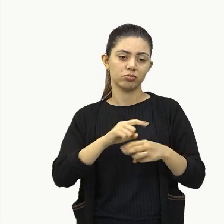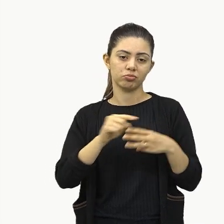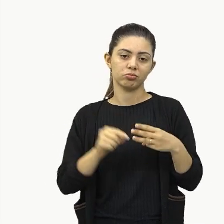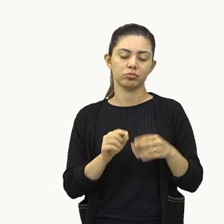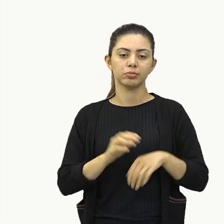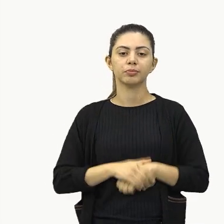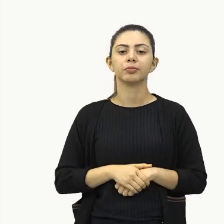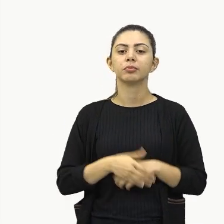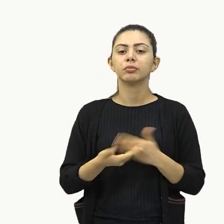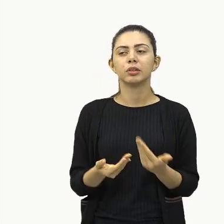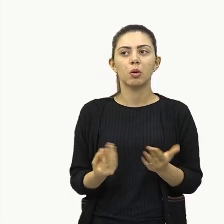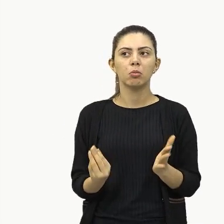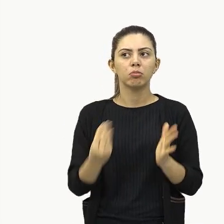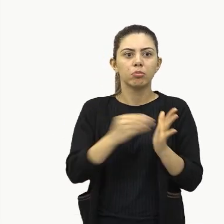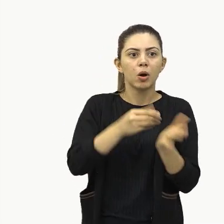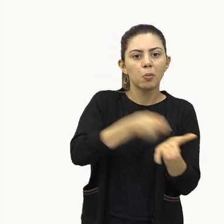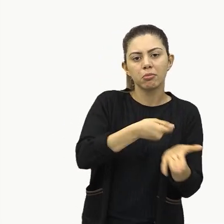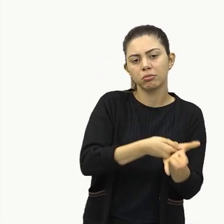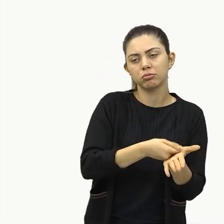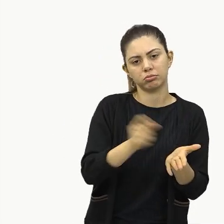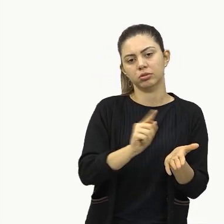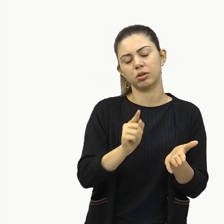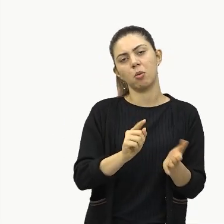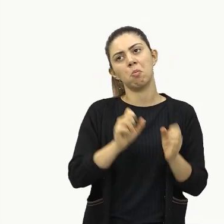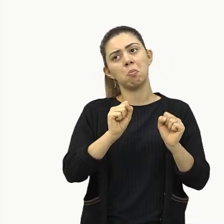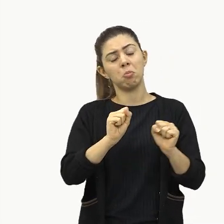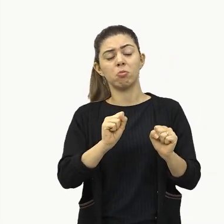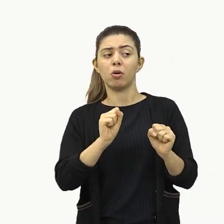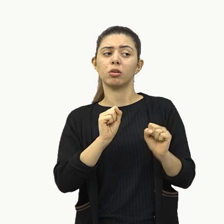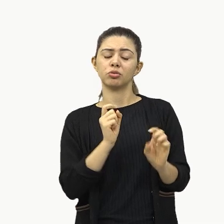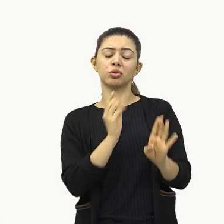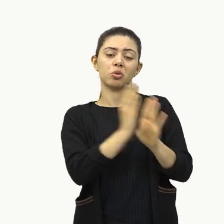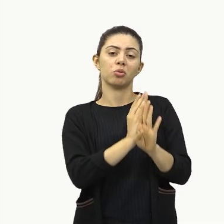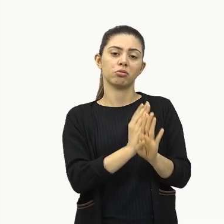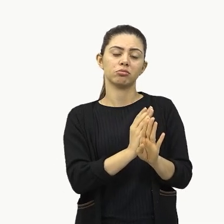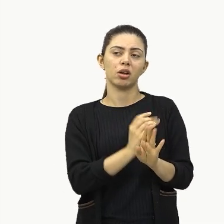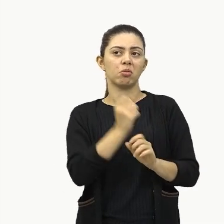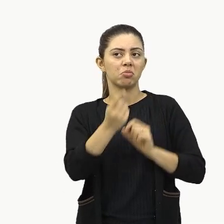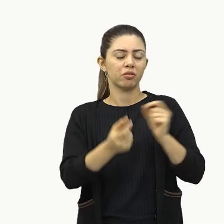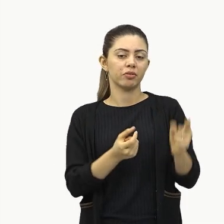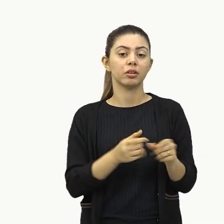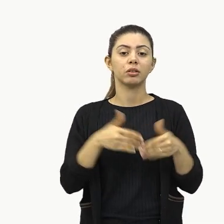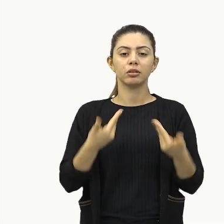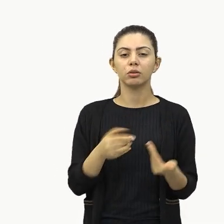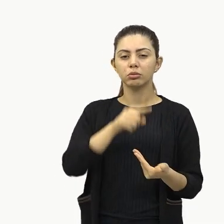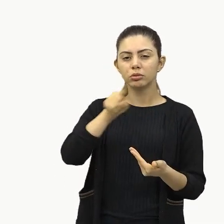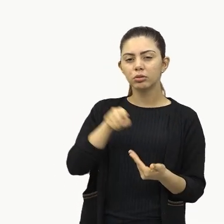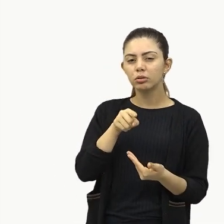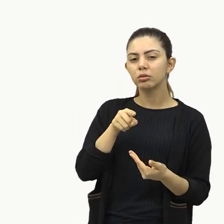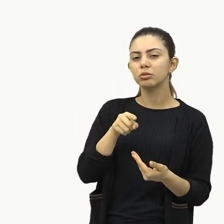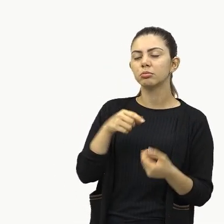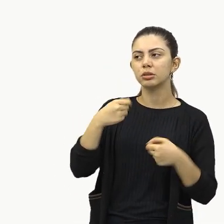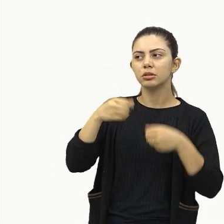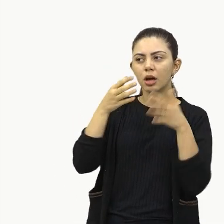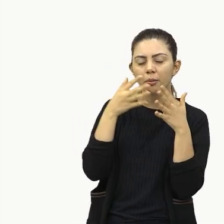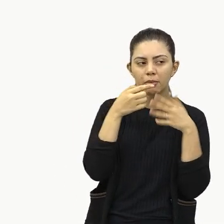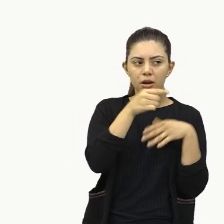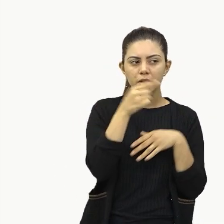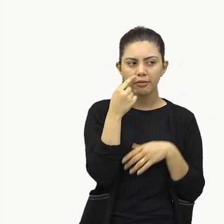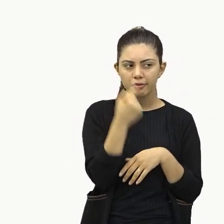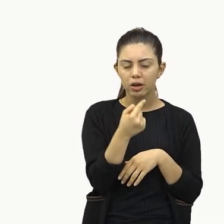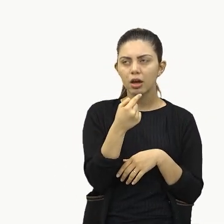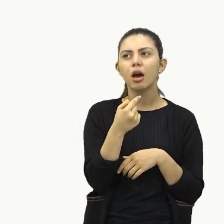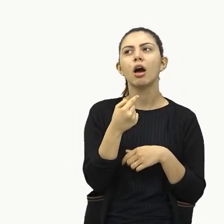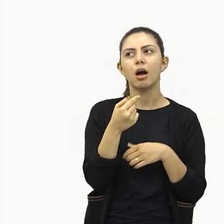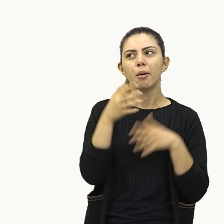eles virão? Não, eles podem vir a aparecer. E quando eles vierem, nós temos que saber trabalhar com eles.